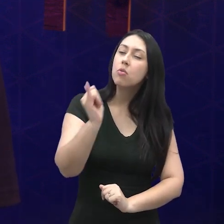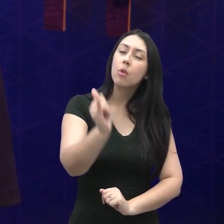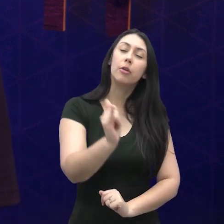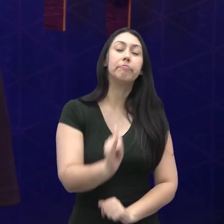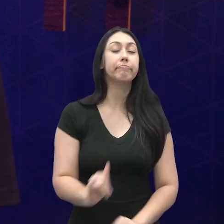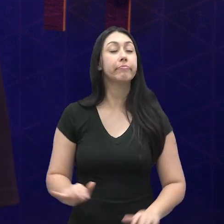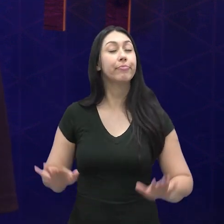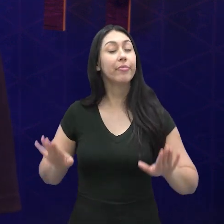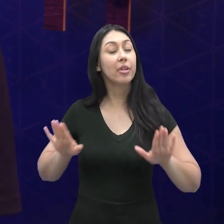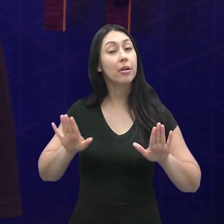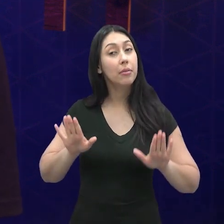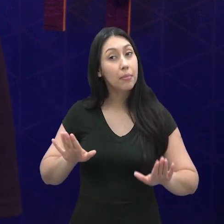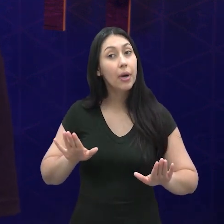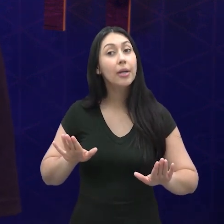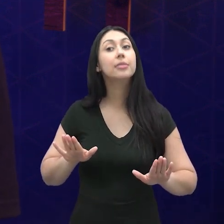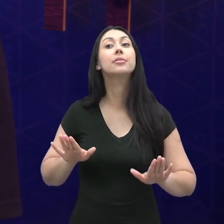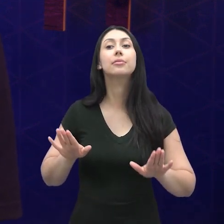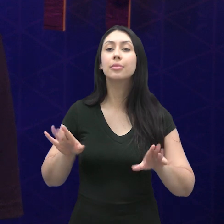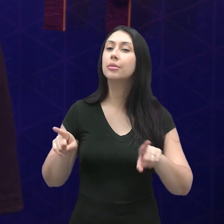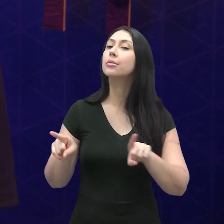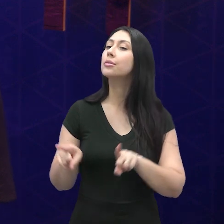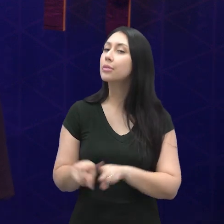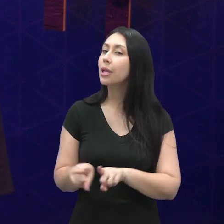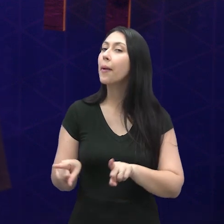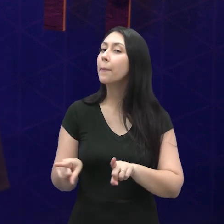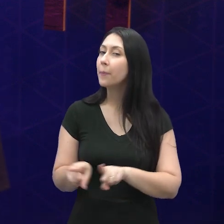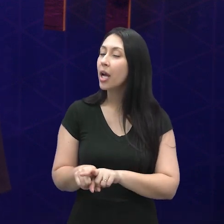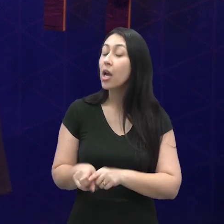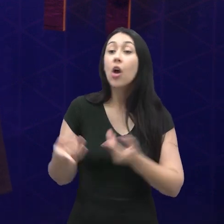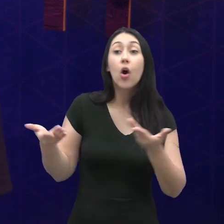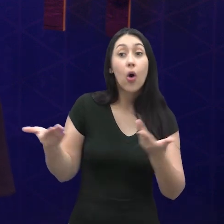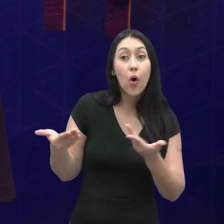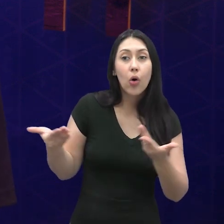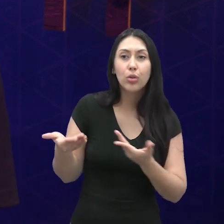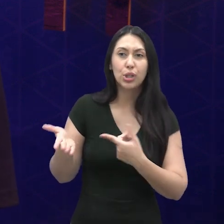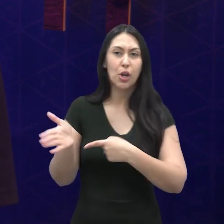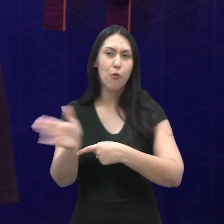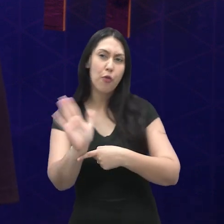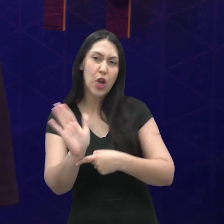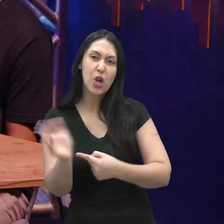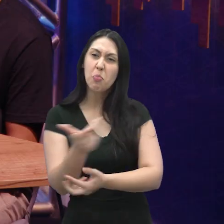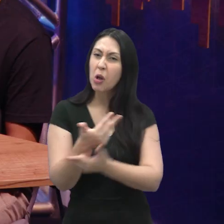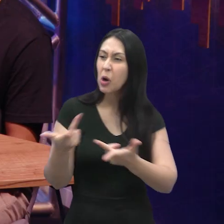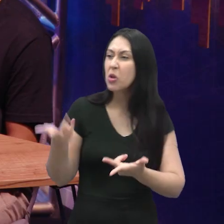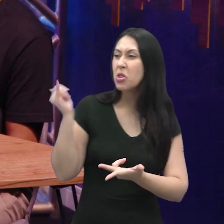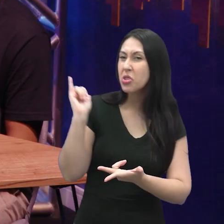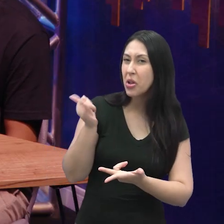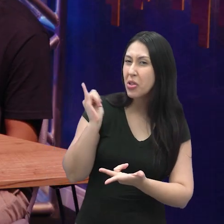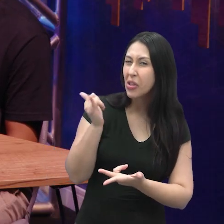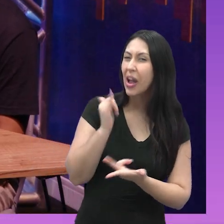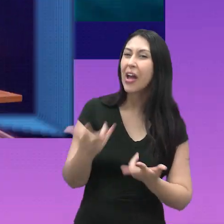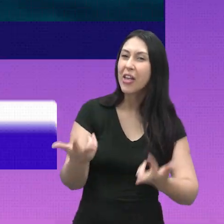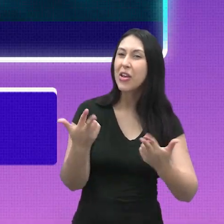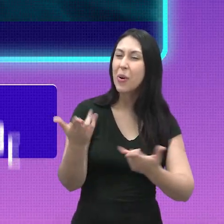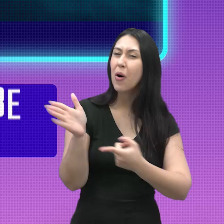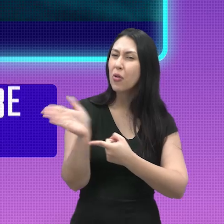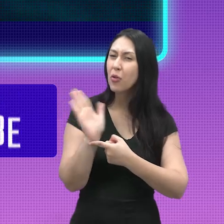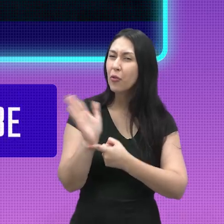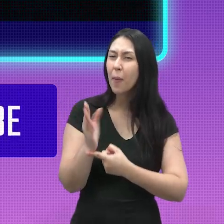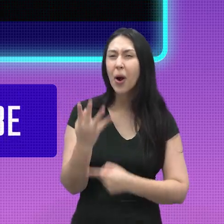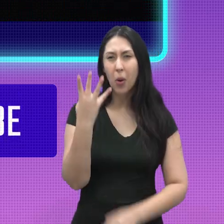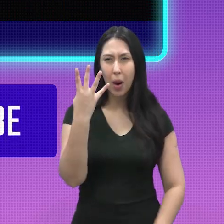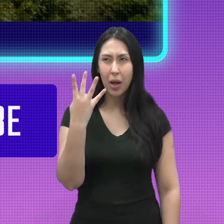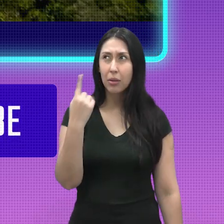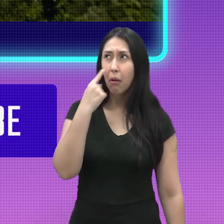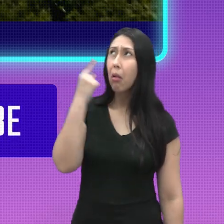Mas isso também foi replicado na cultura pop. Eu falei aí do Jack Sparrow, né? Porque acho que no filme